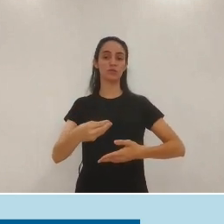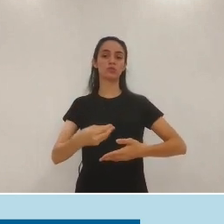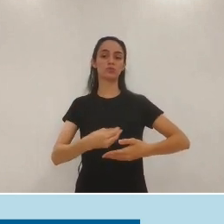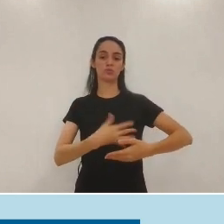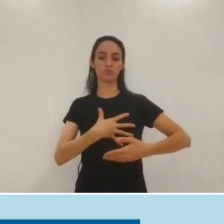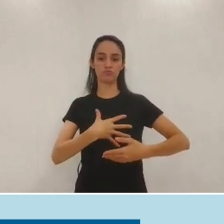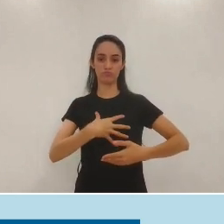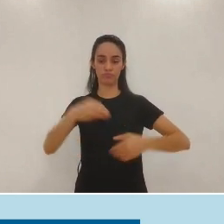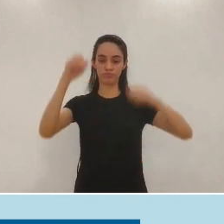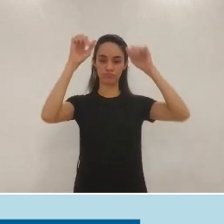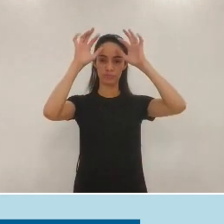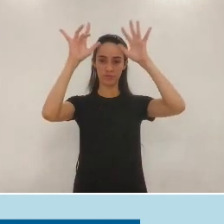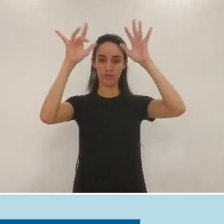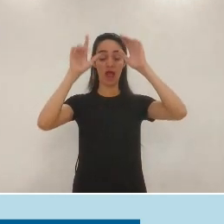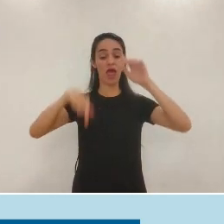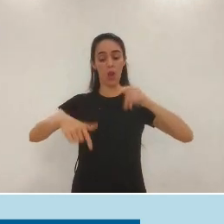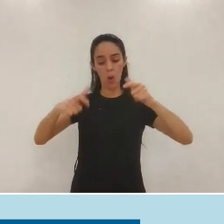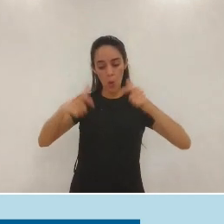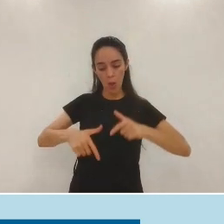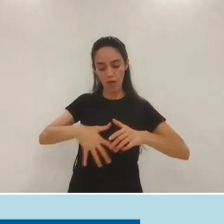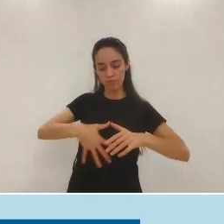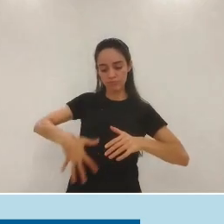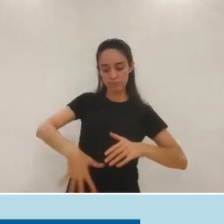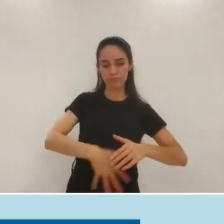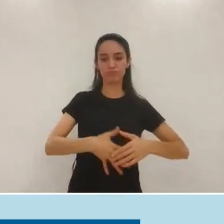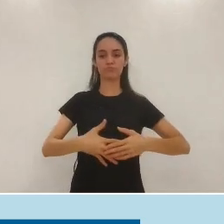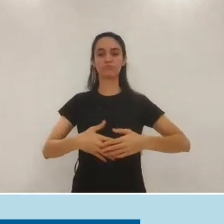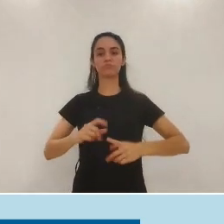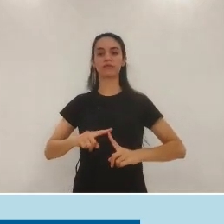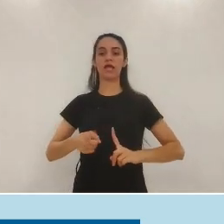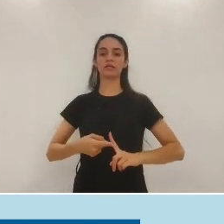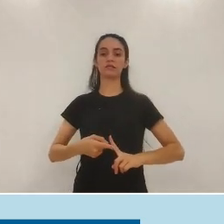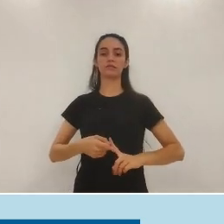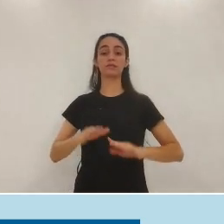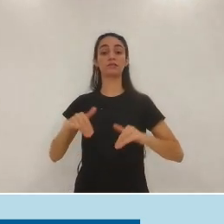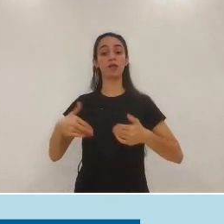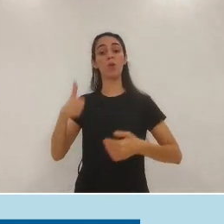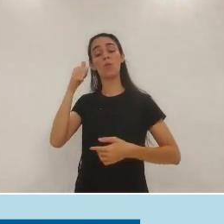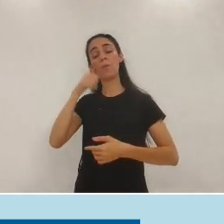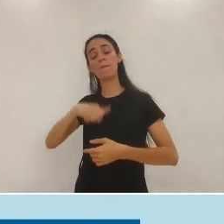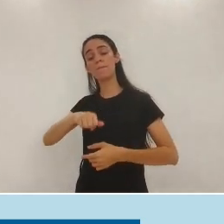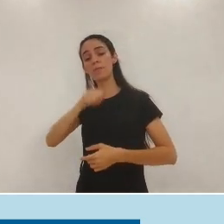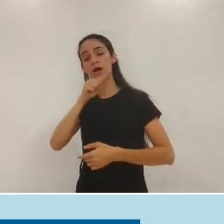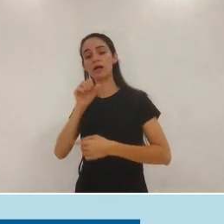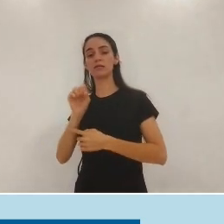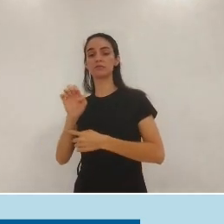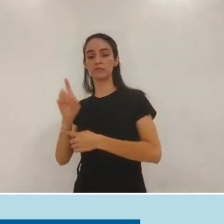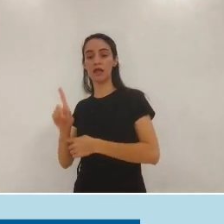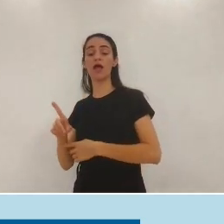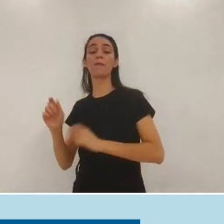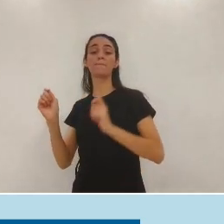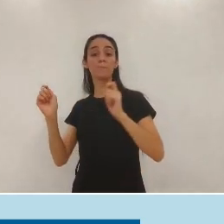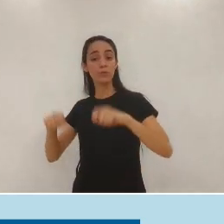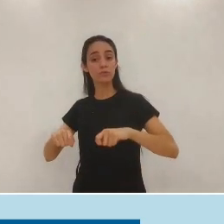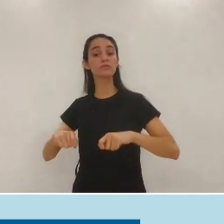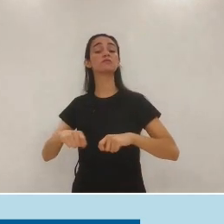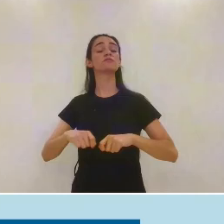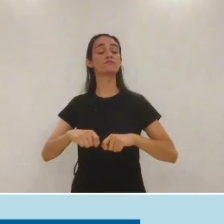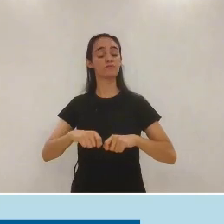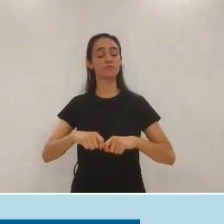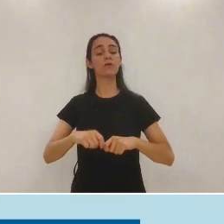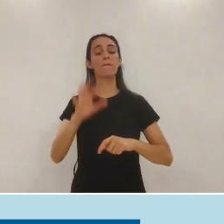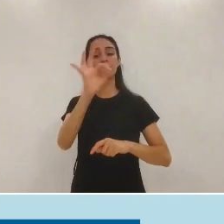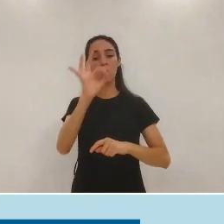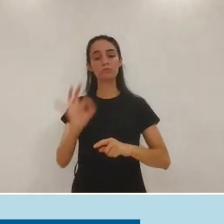quando a gente fala sobre mães com síndrome de Ehlers-Danlos, ela tem uma maior probabilidade de ter filhos autistas. E isso se trata